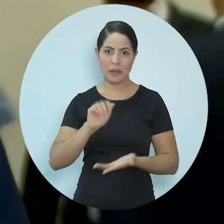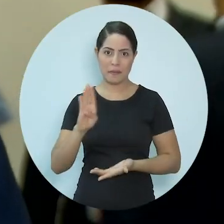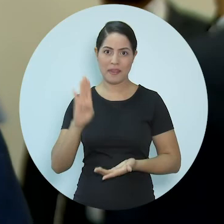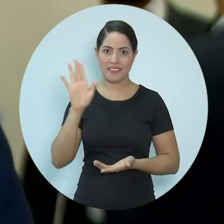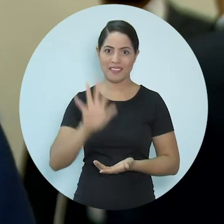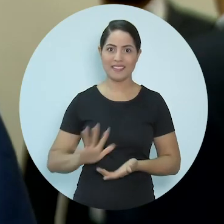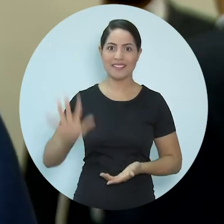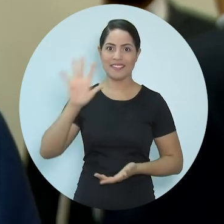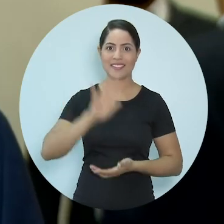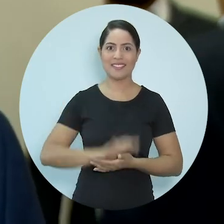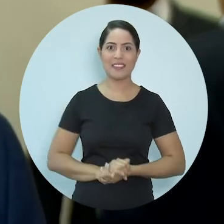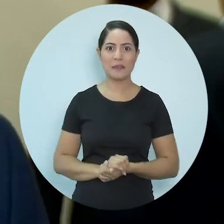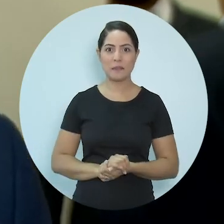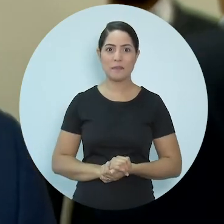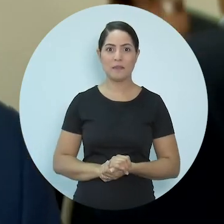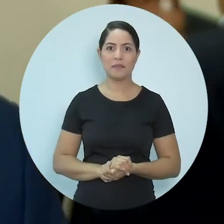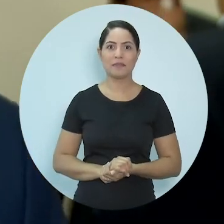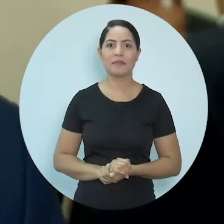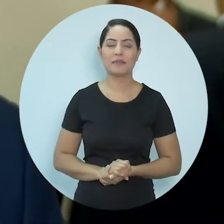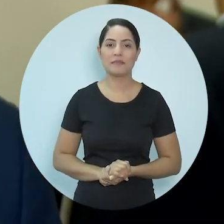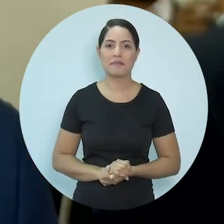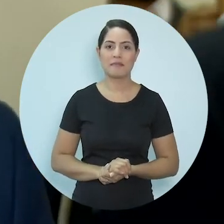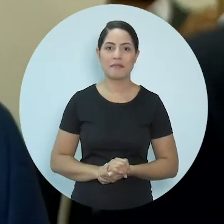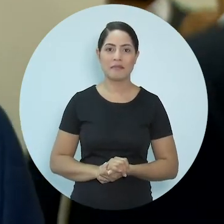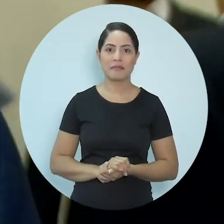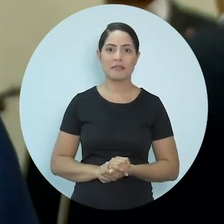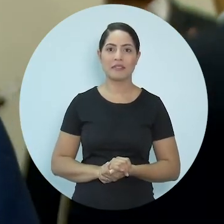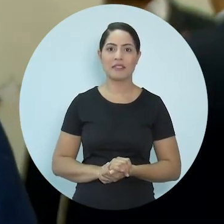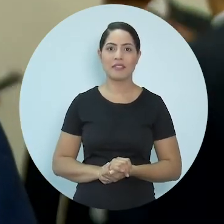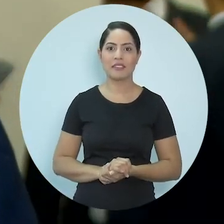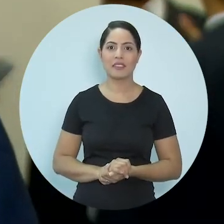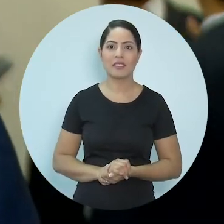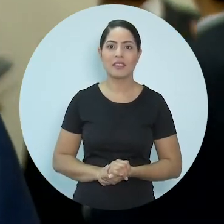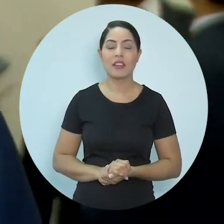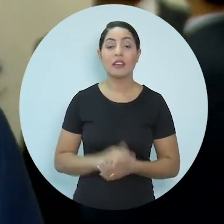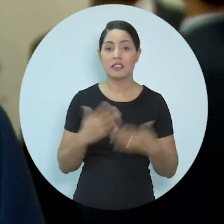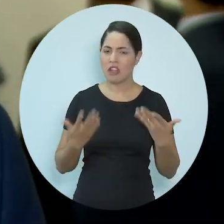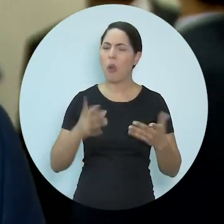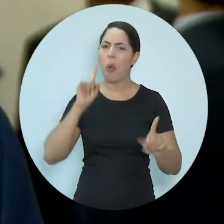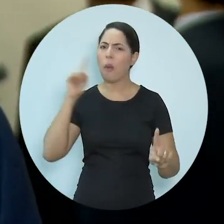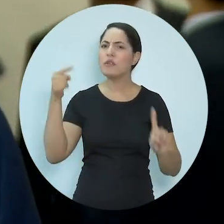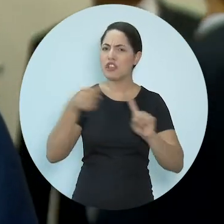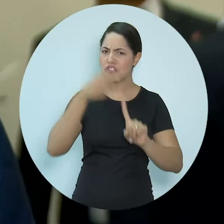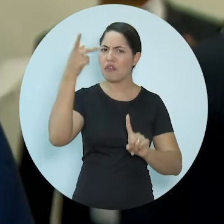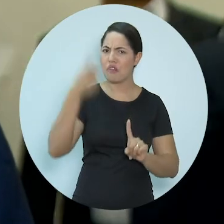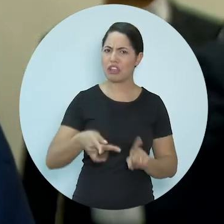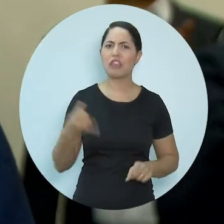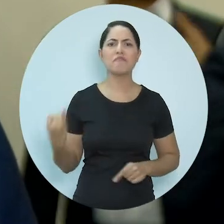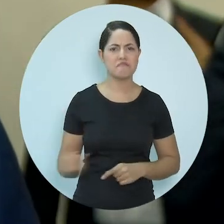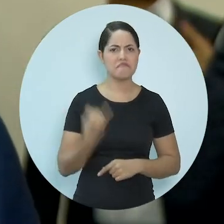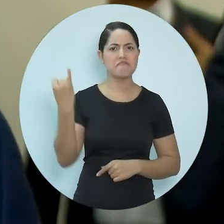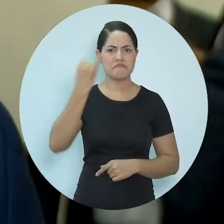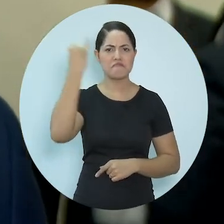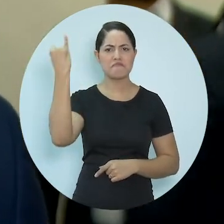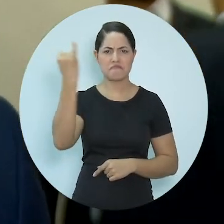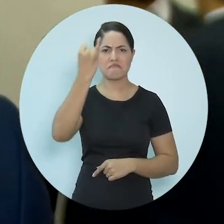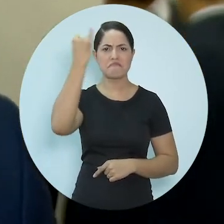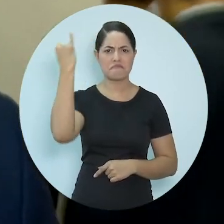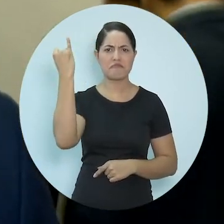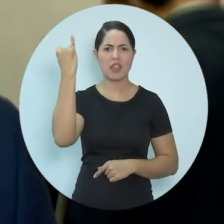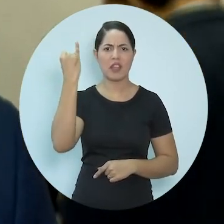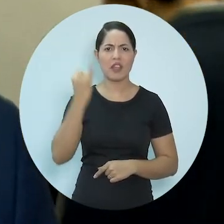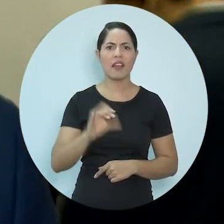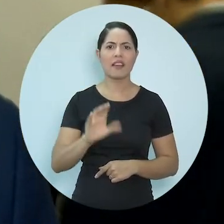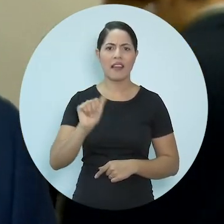é muito importante para a advocacia e essa é uma das finalidades, um dos objetivos das caixas de